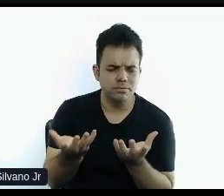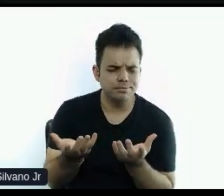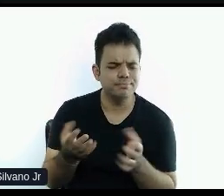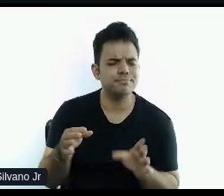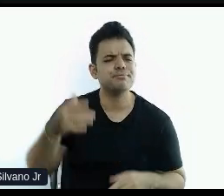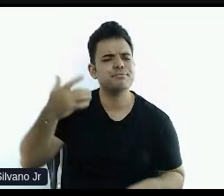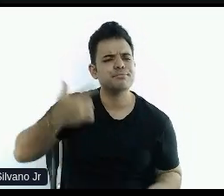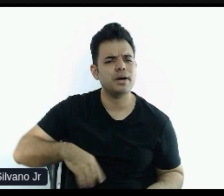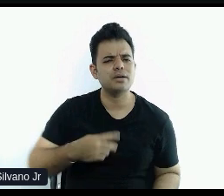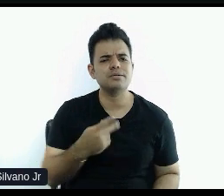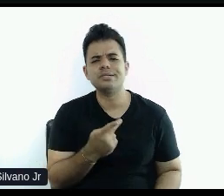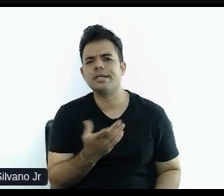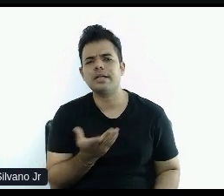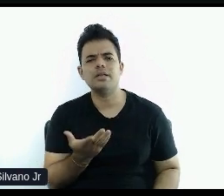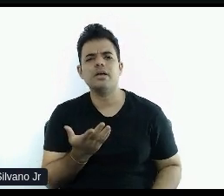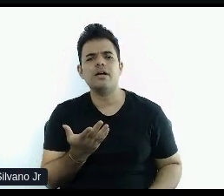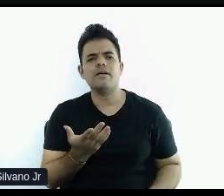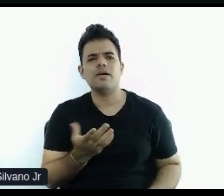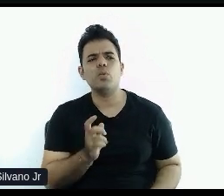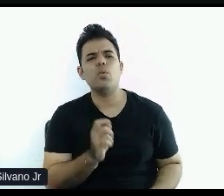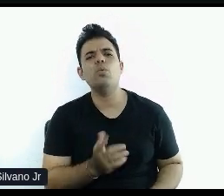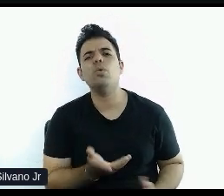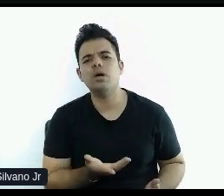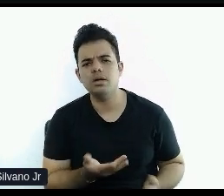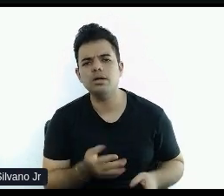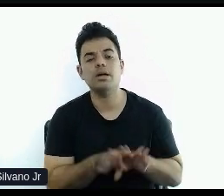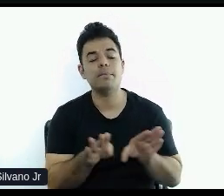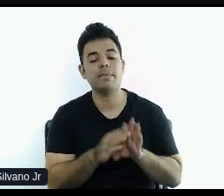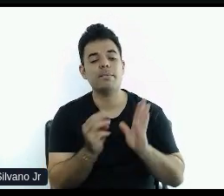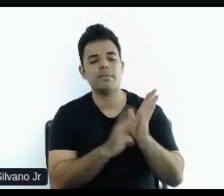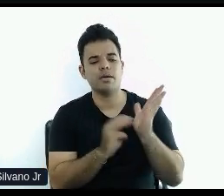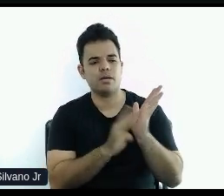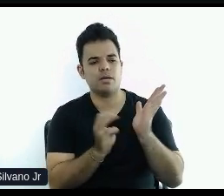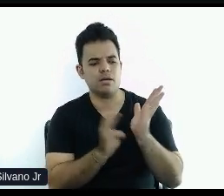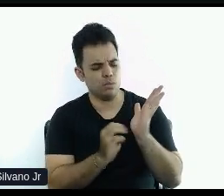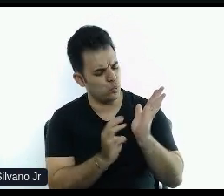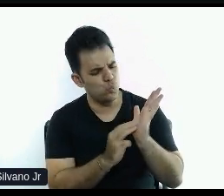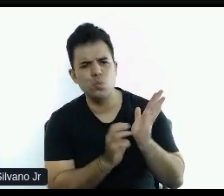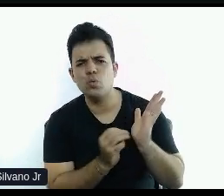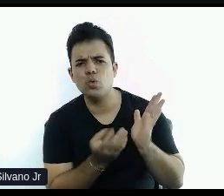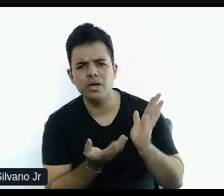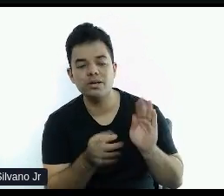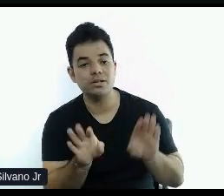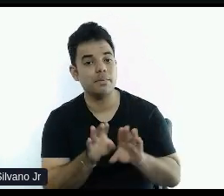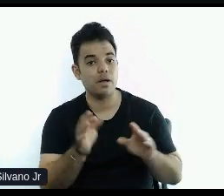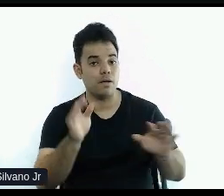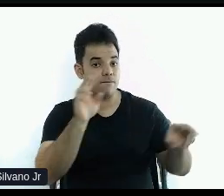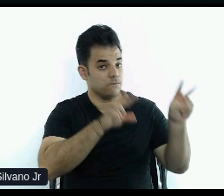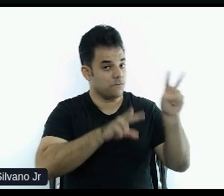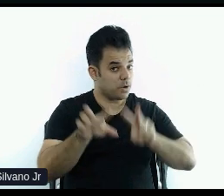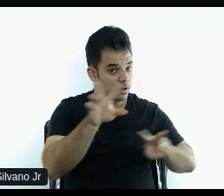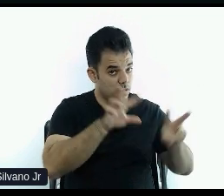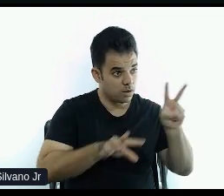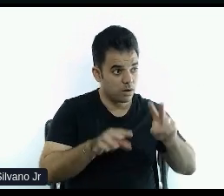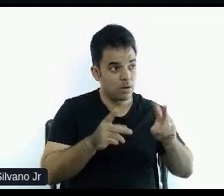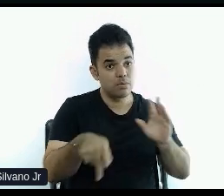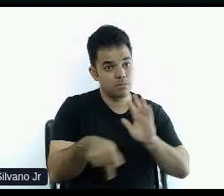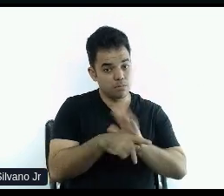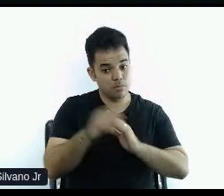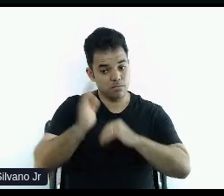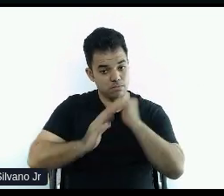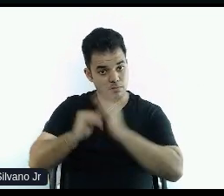essa a metodologia? Basicamente, a gente observando essas nossas ações